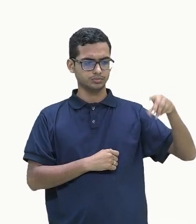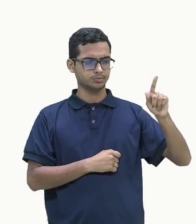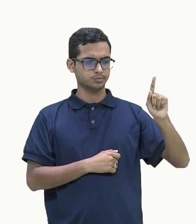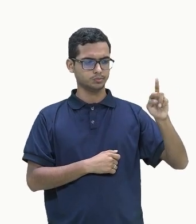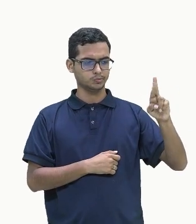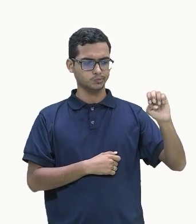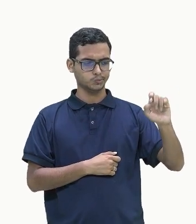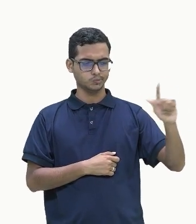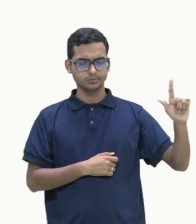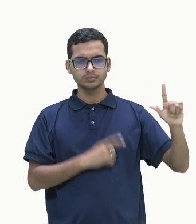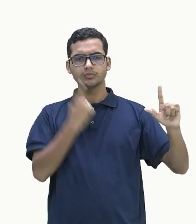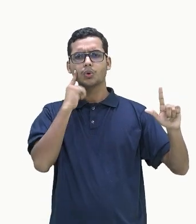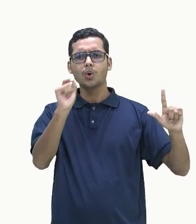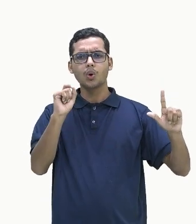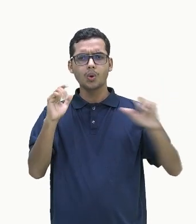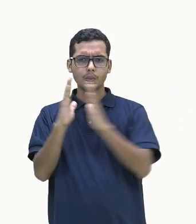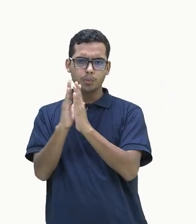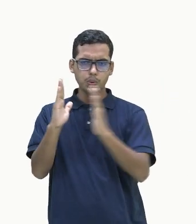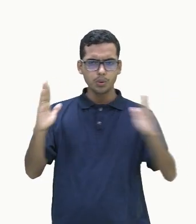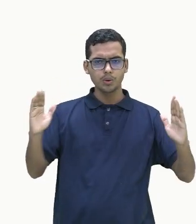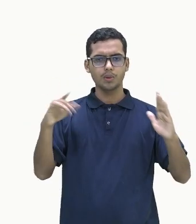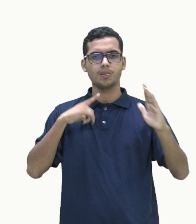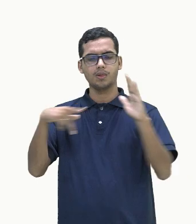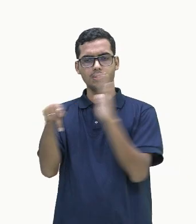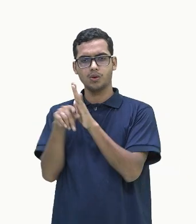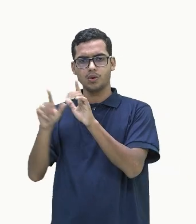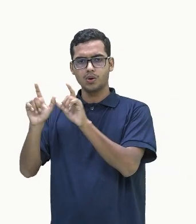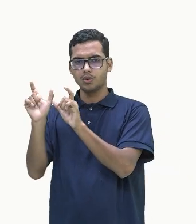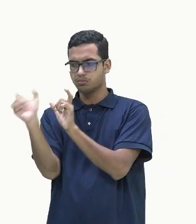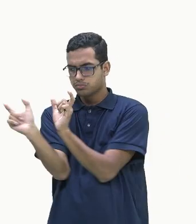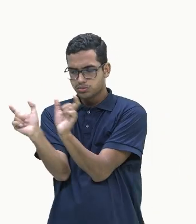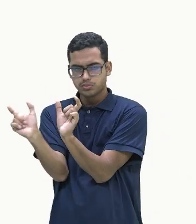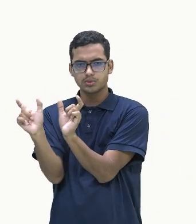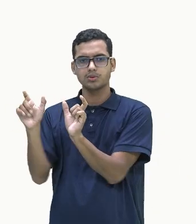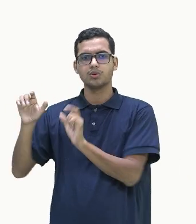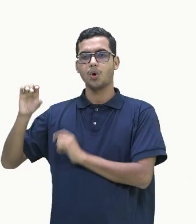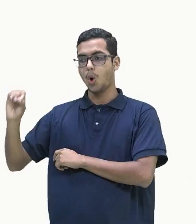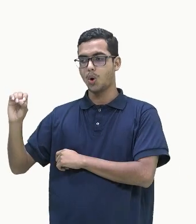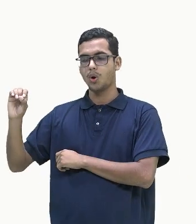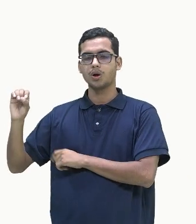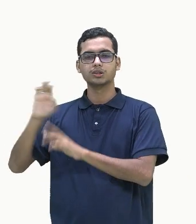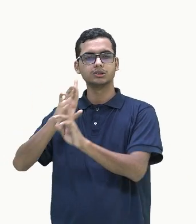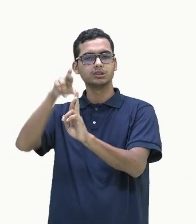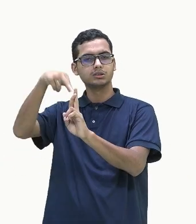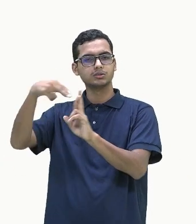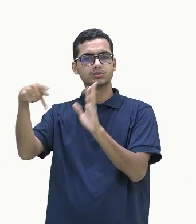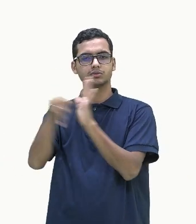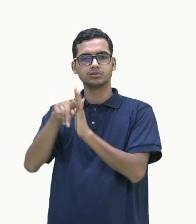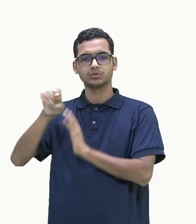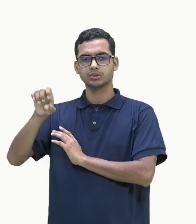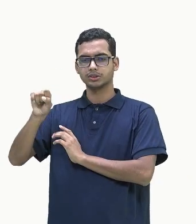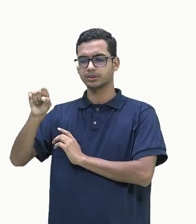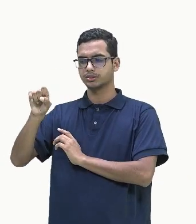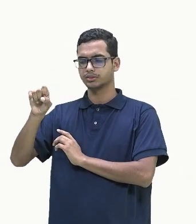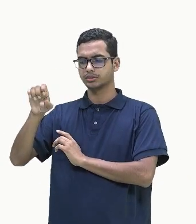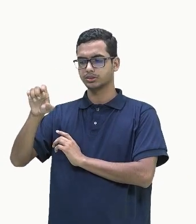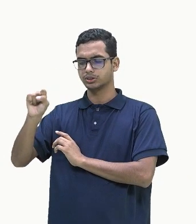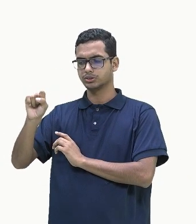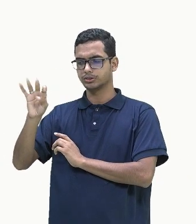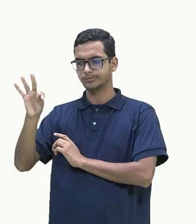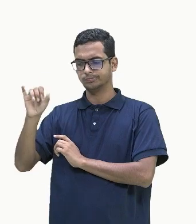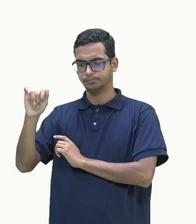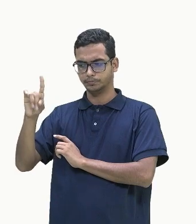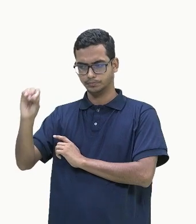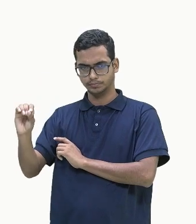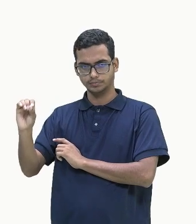meu artigo O vai se referir a Estado e esse outro artigo, sociedade,